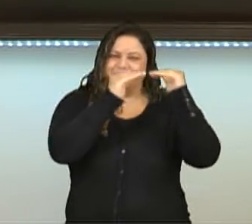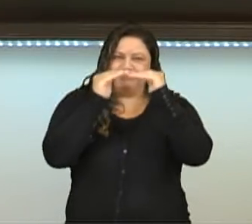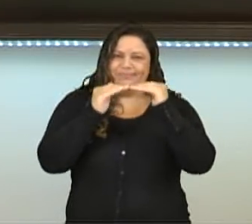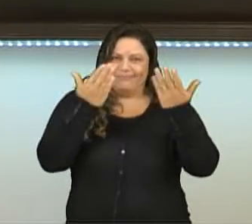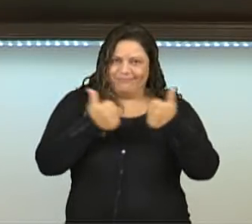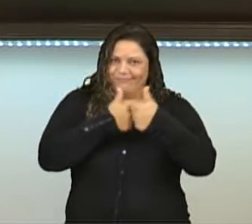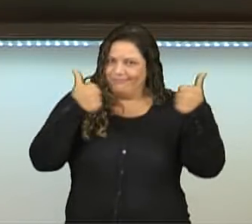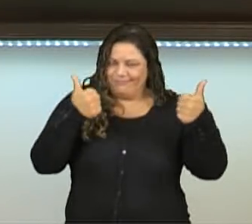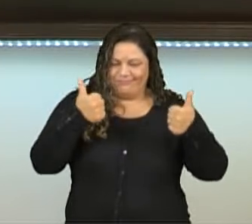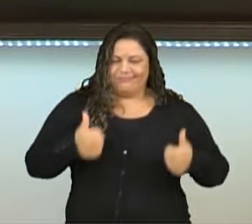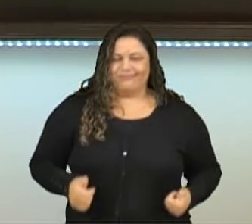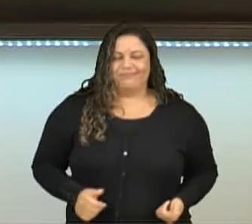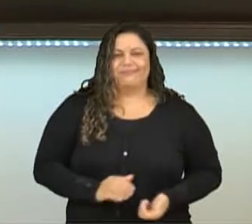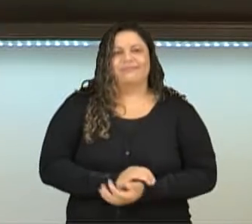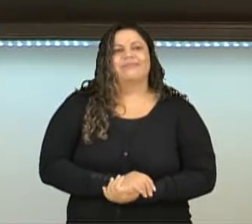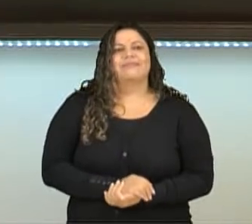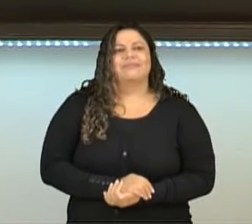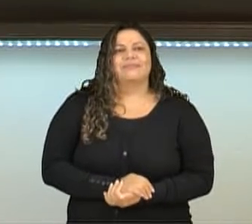está tranquilo, né?